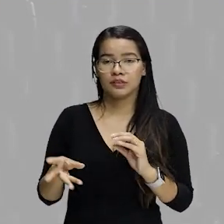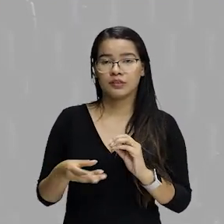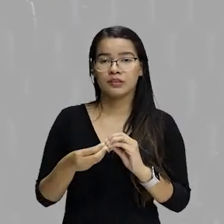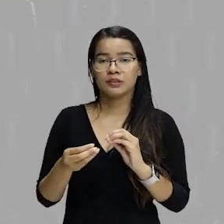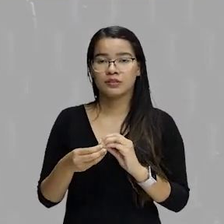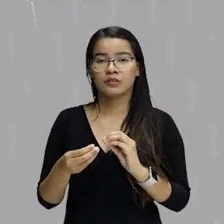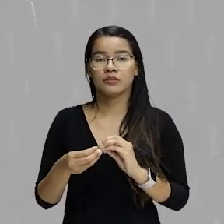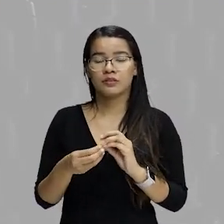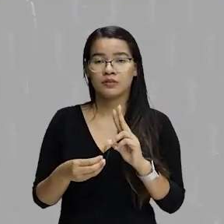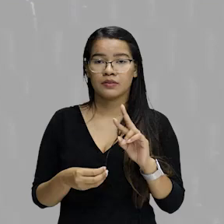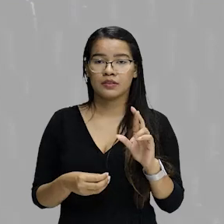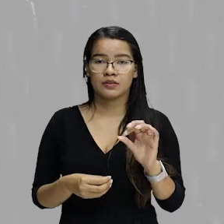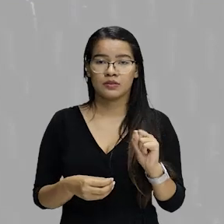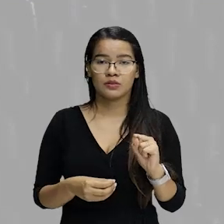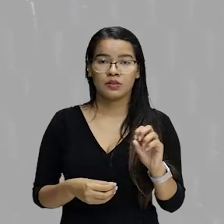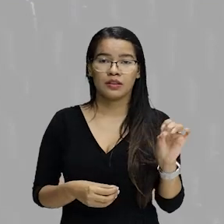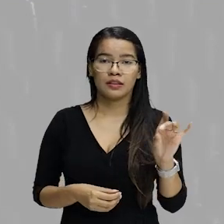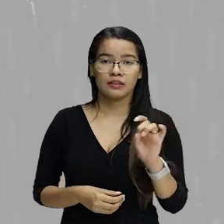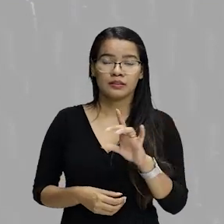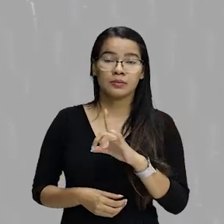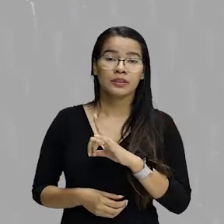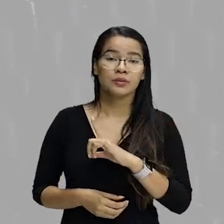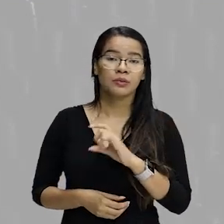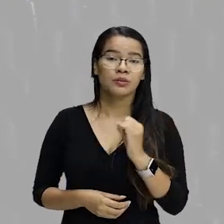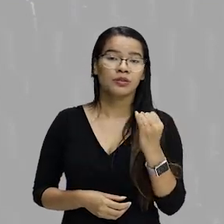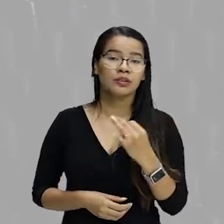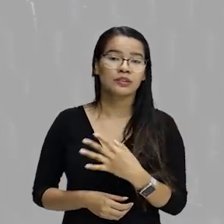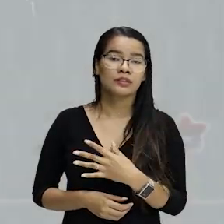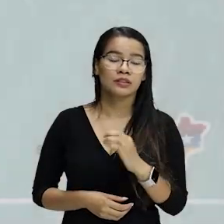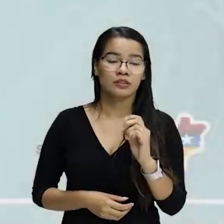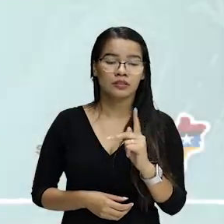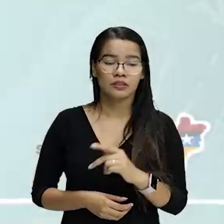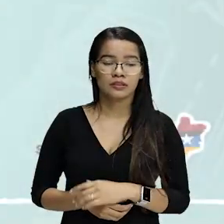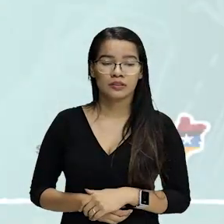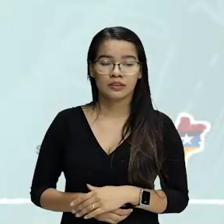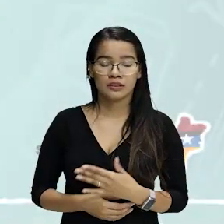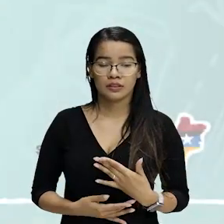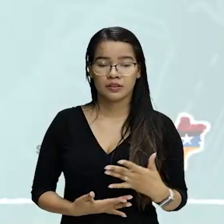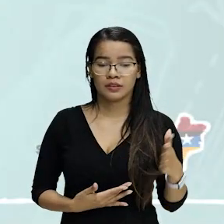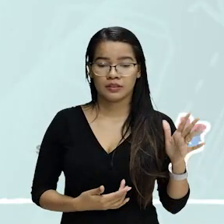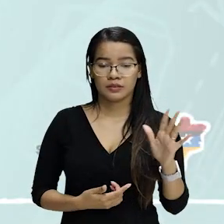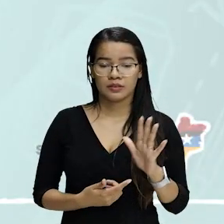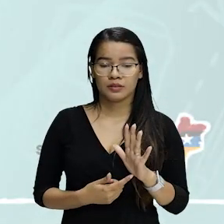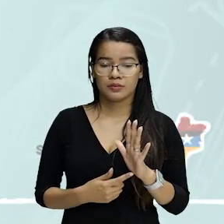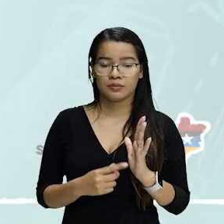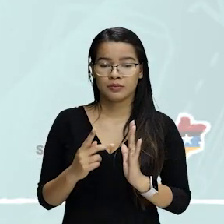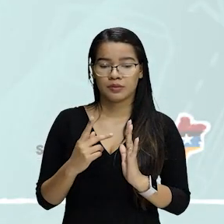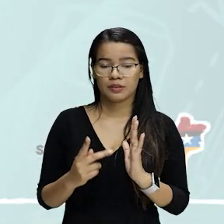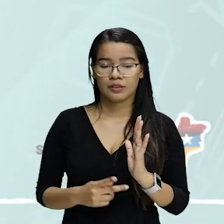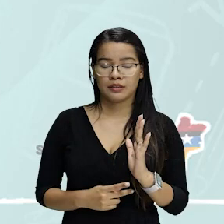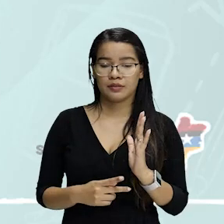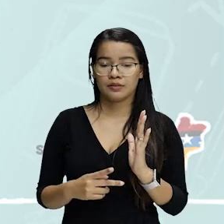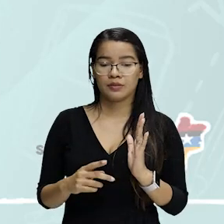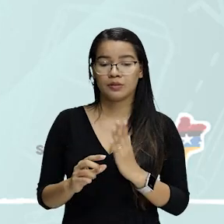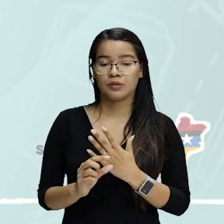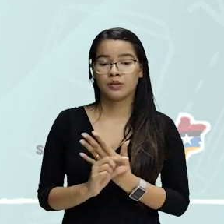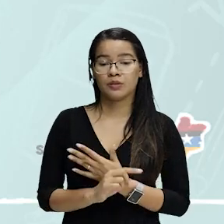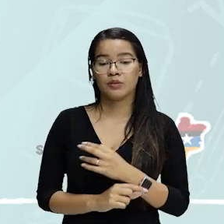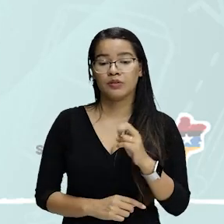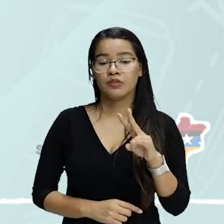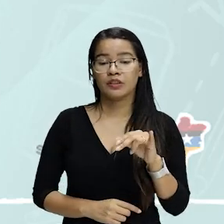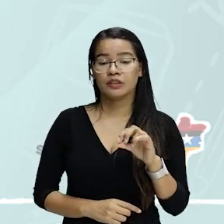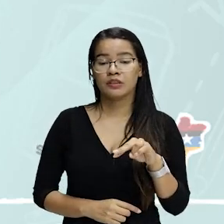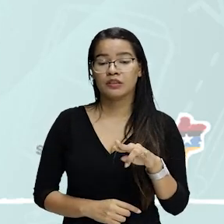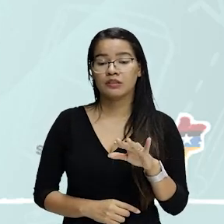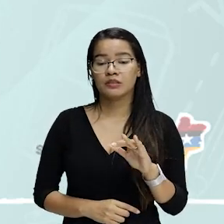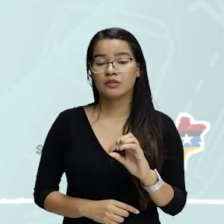né? Cada verso tem uma quantidade de sílaba poética, tá bom? Aí eu trouxe mais o poeta Vinícius de Moraes. Ele dominava a